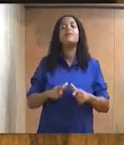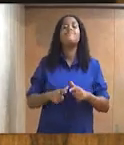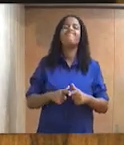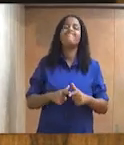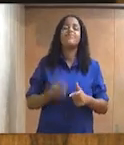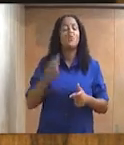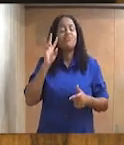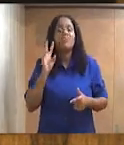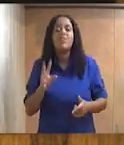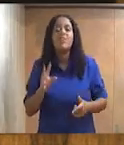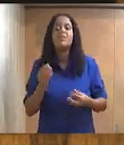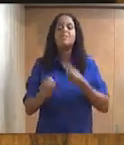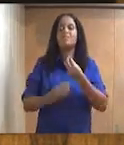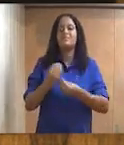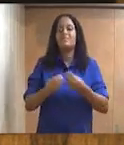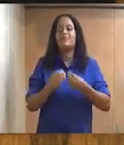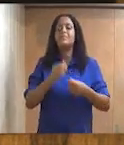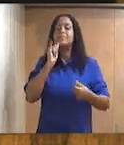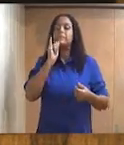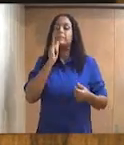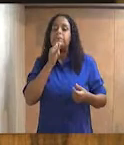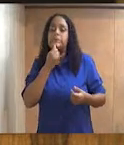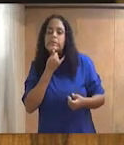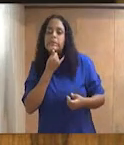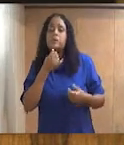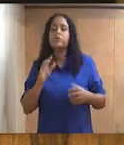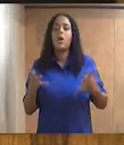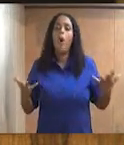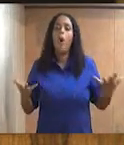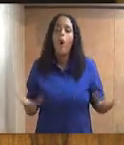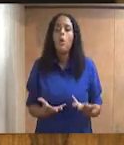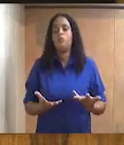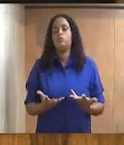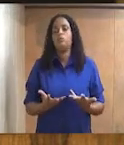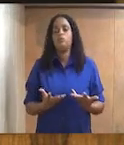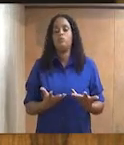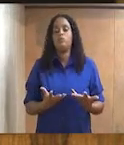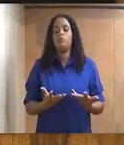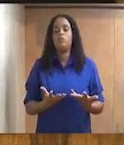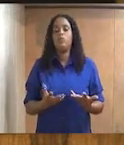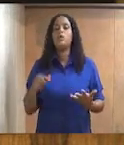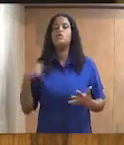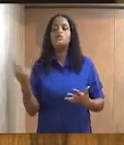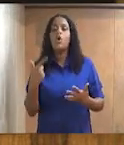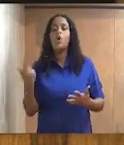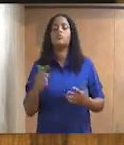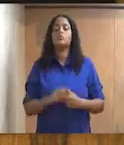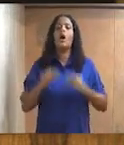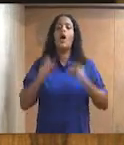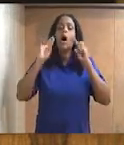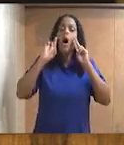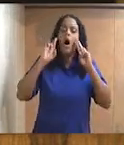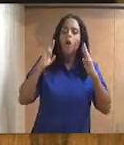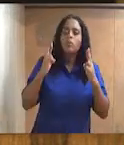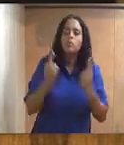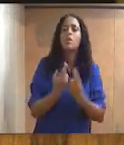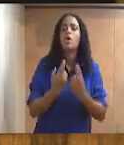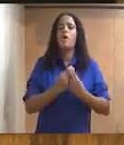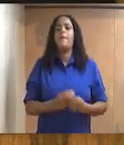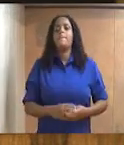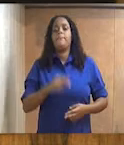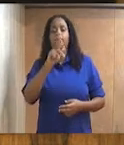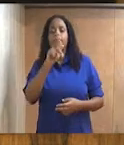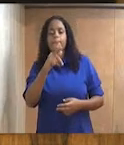injustiçada. Infelizmente, hoje, quando nós nos reunimos, o prefeito